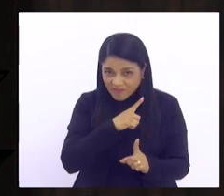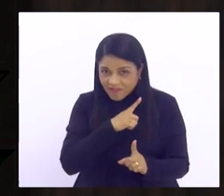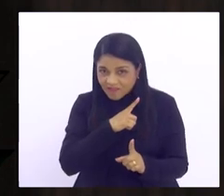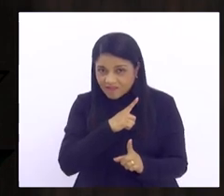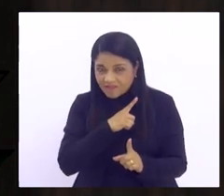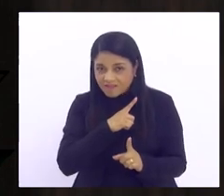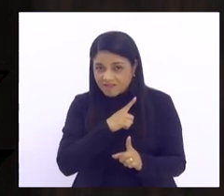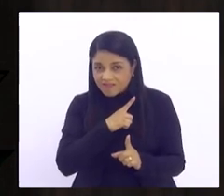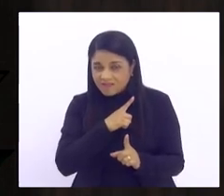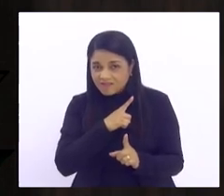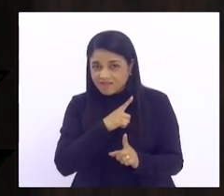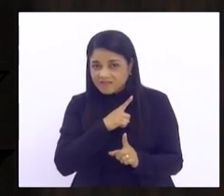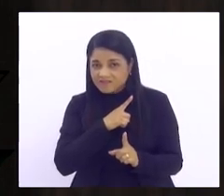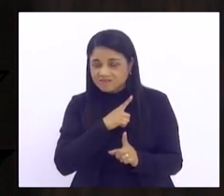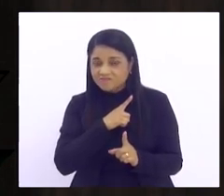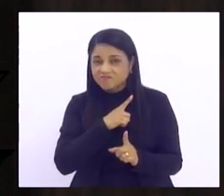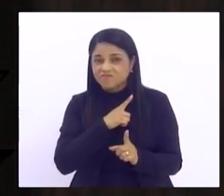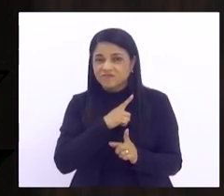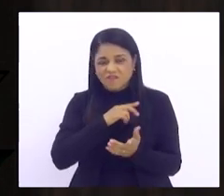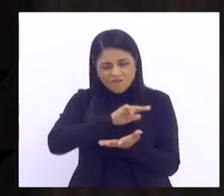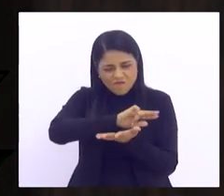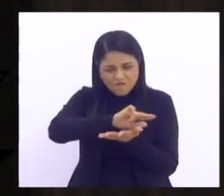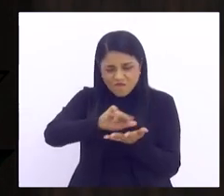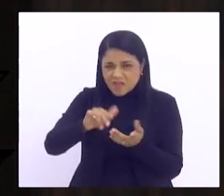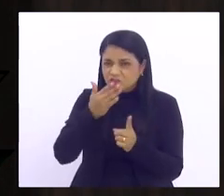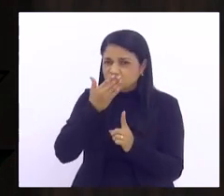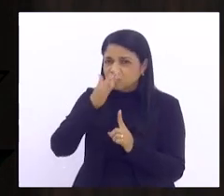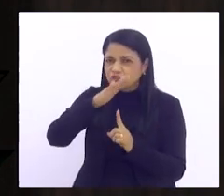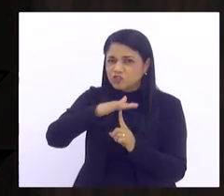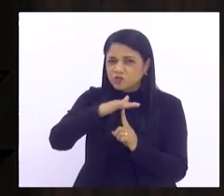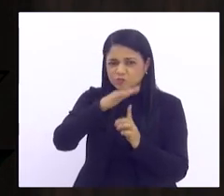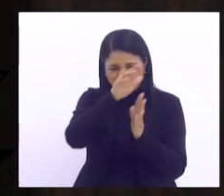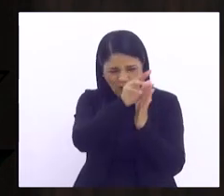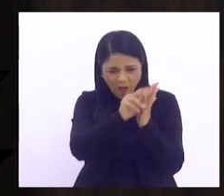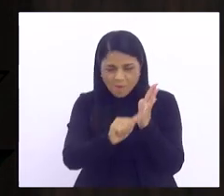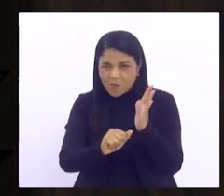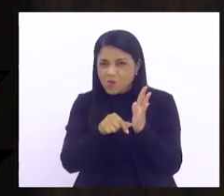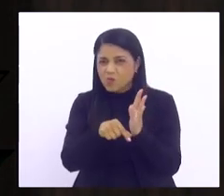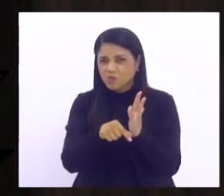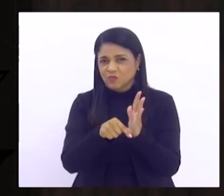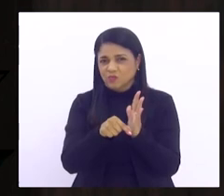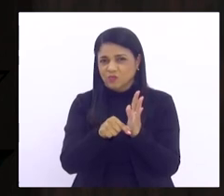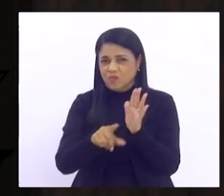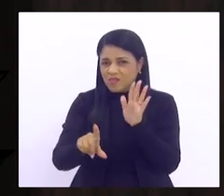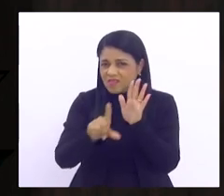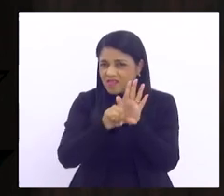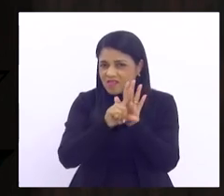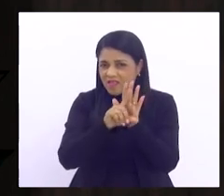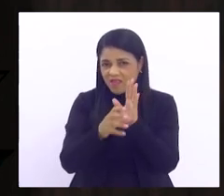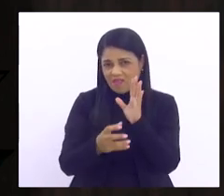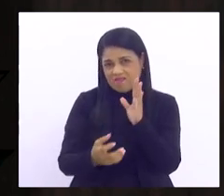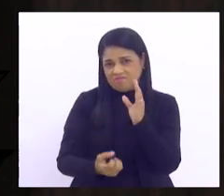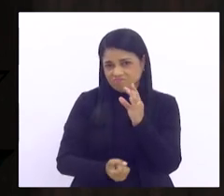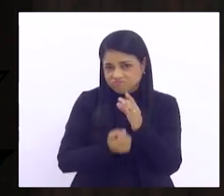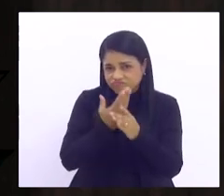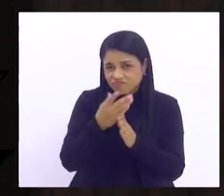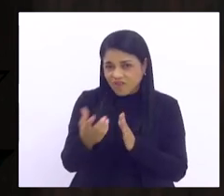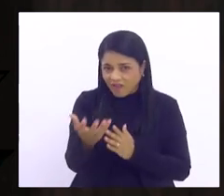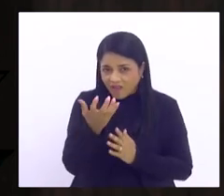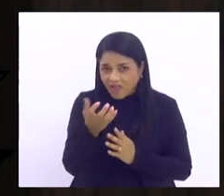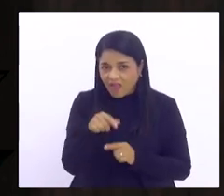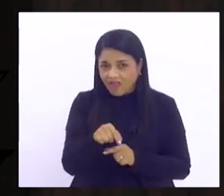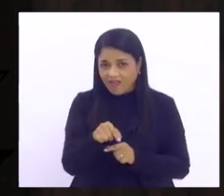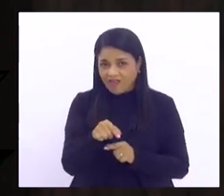essas atrocidades, essas modalidades de procedimentos que querem legalizar por